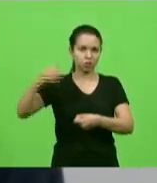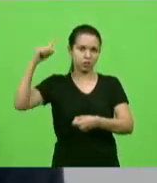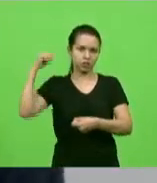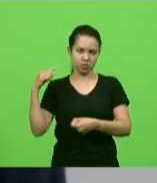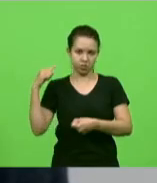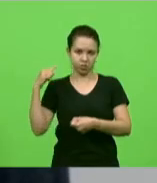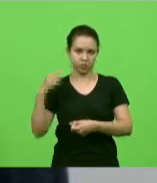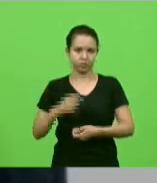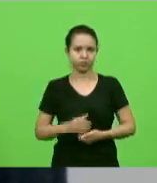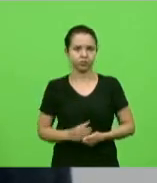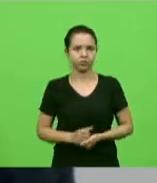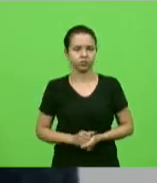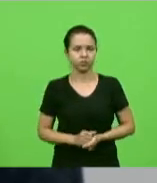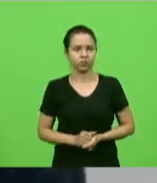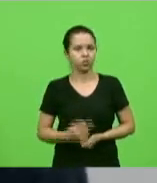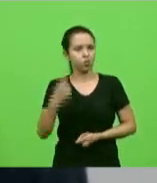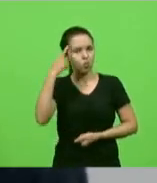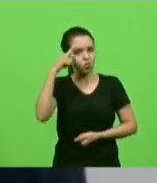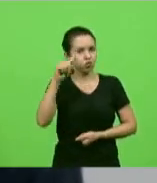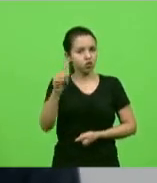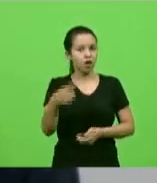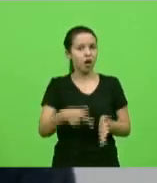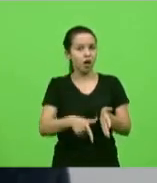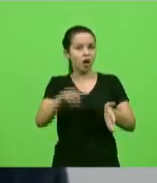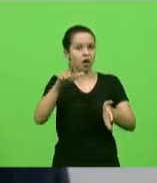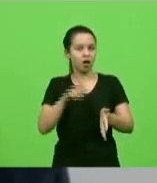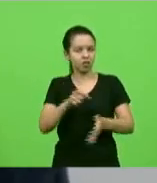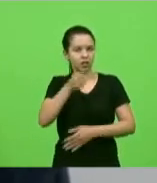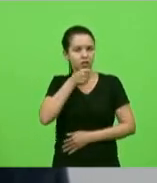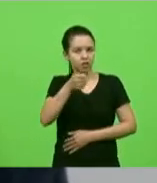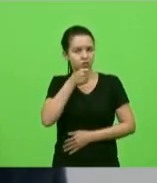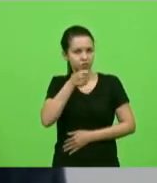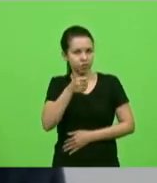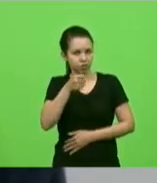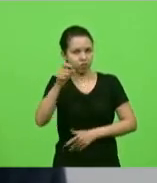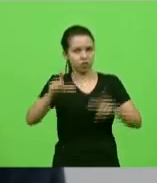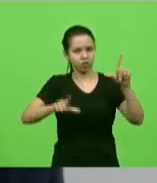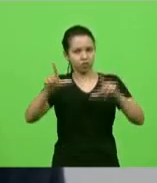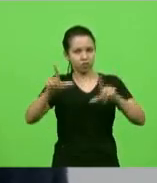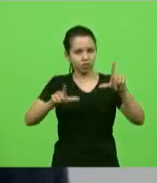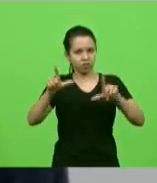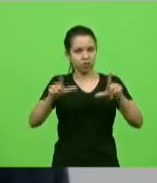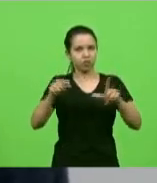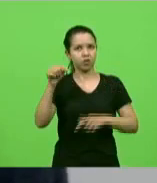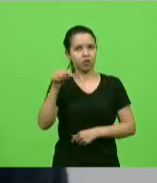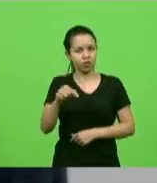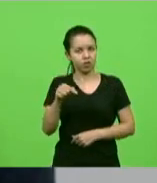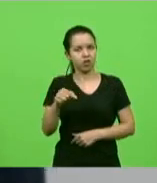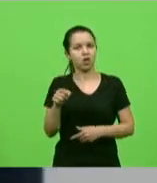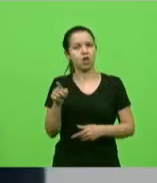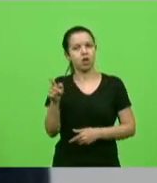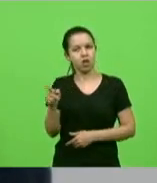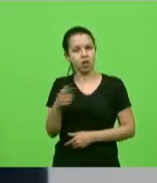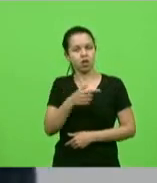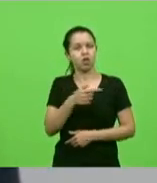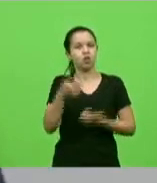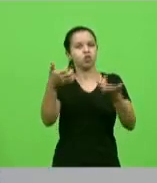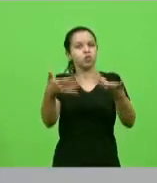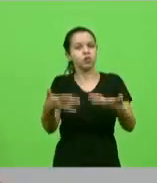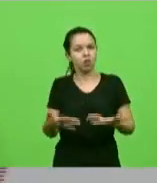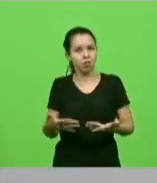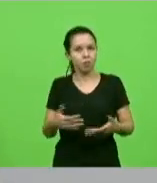seja, um dia antes da entrevista coletiva aqui referida, cujas palavras